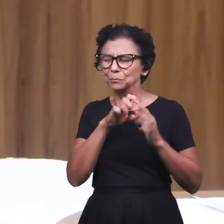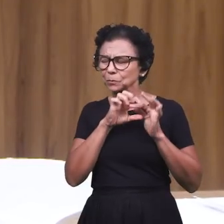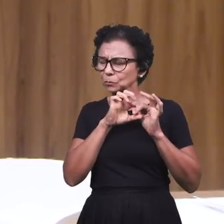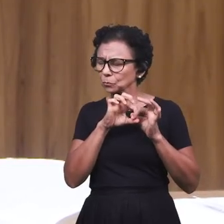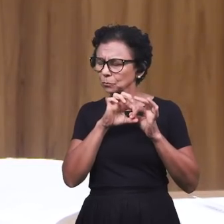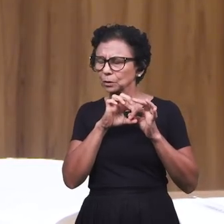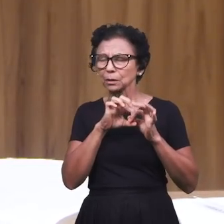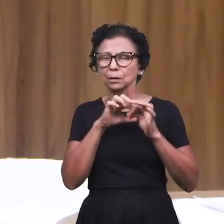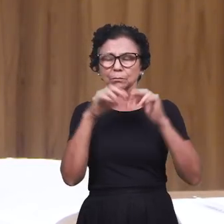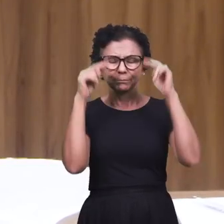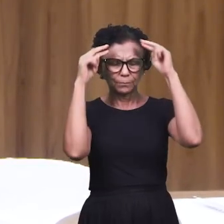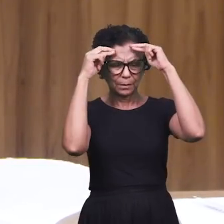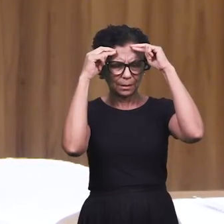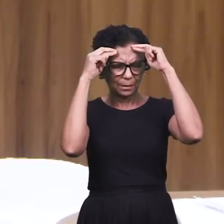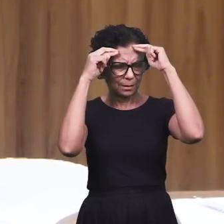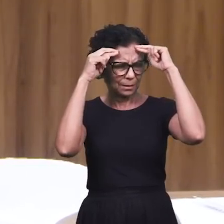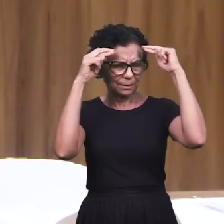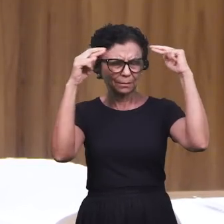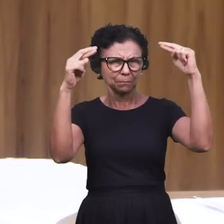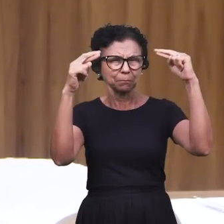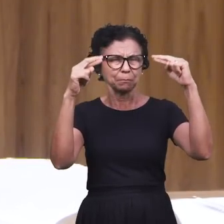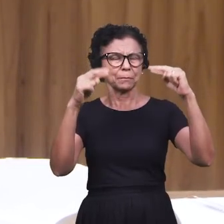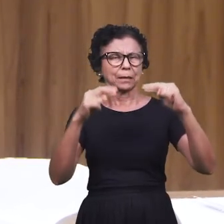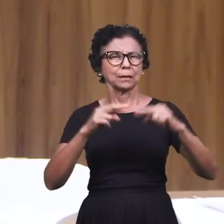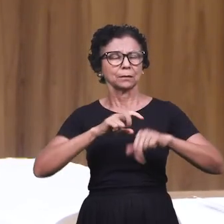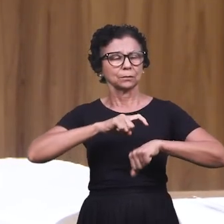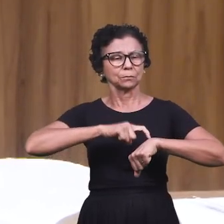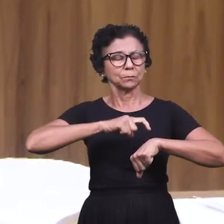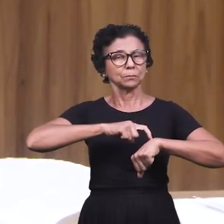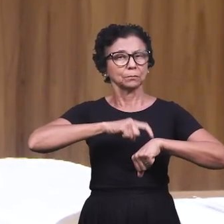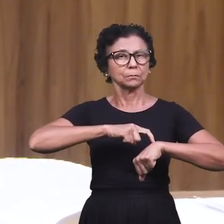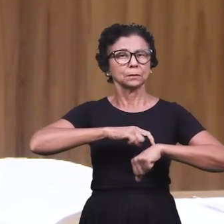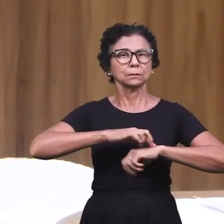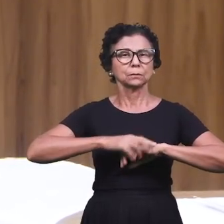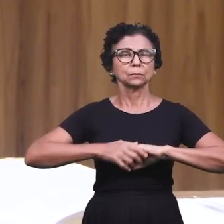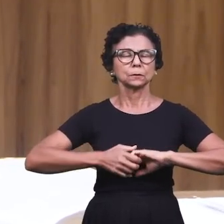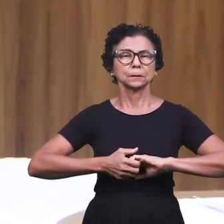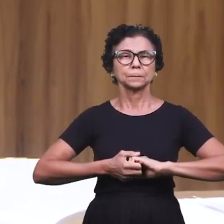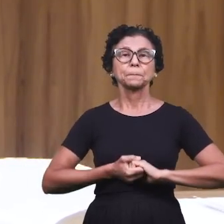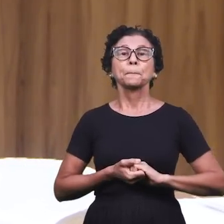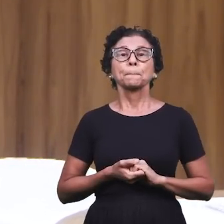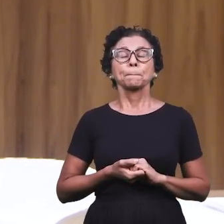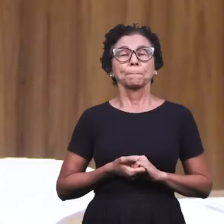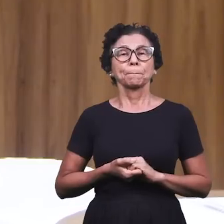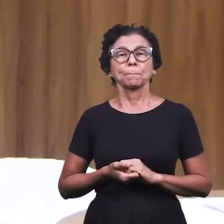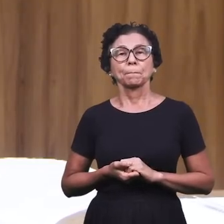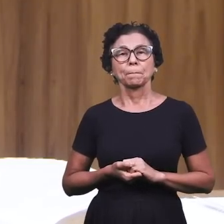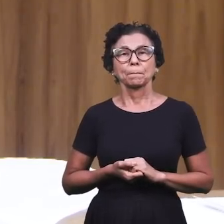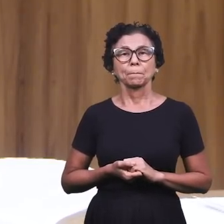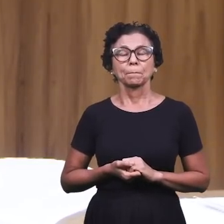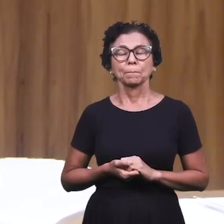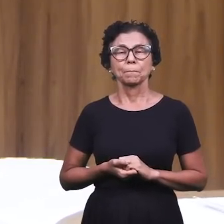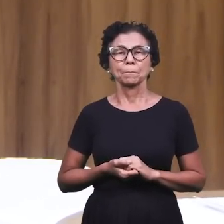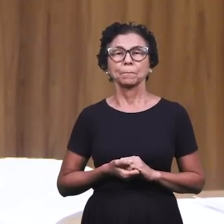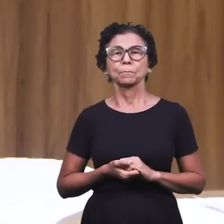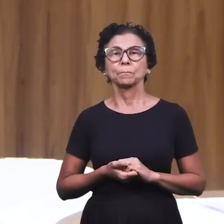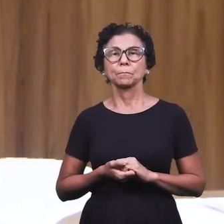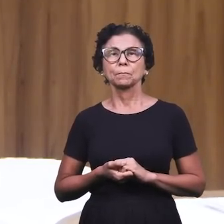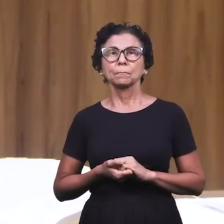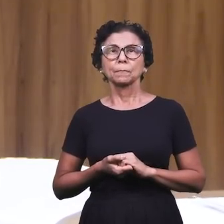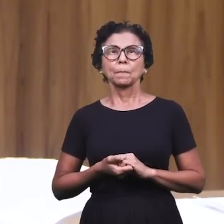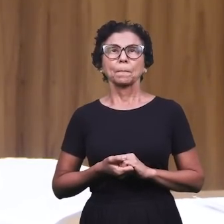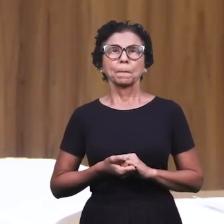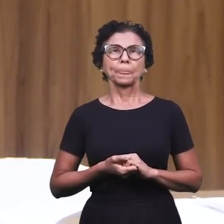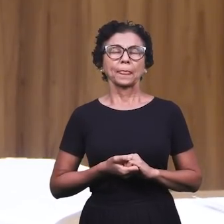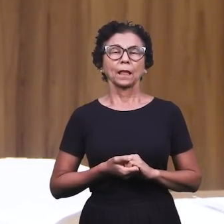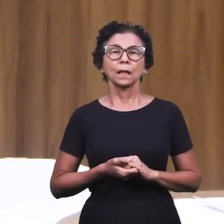de solenidade, um momento de reverência, um momento de interessante que esse momento da ceia, Antônio Carlos,